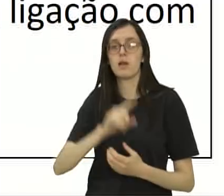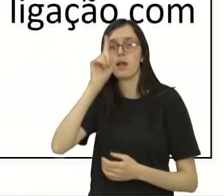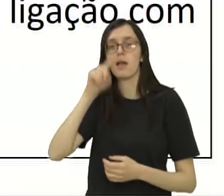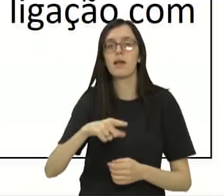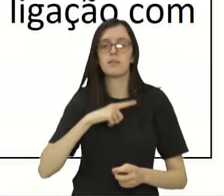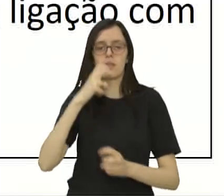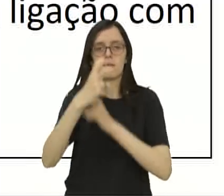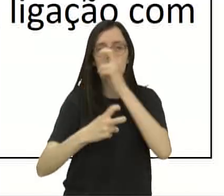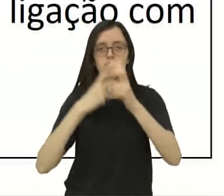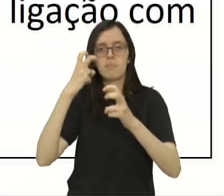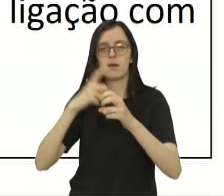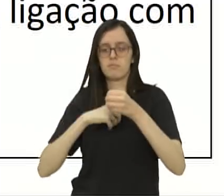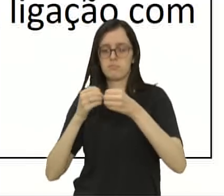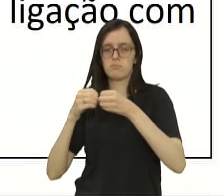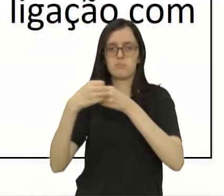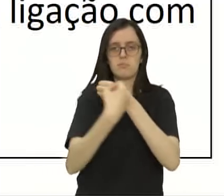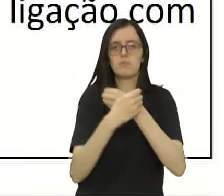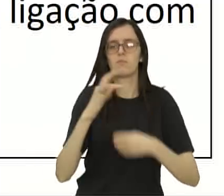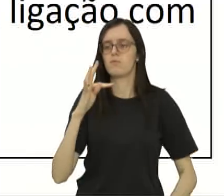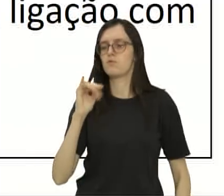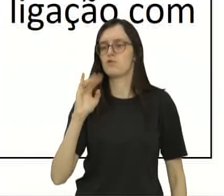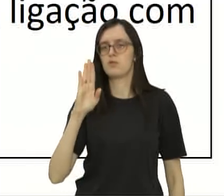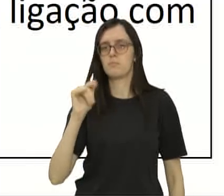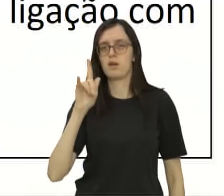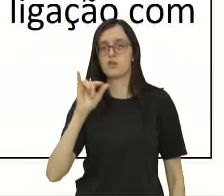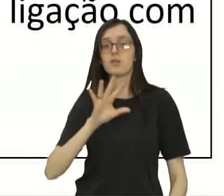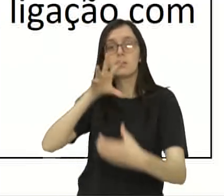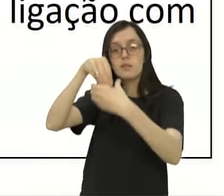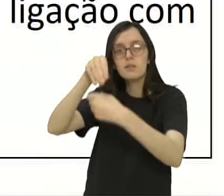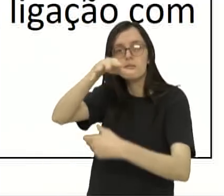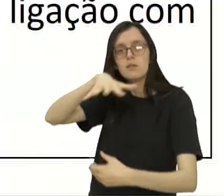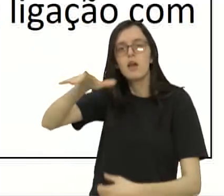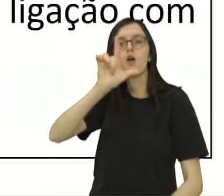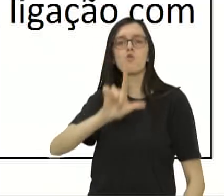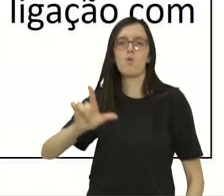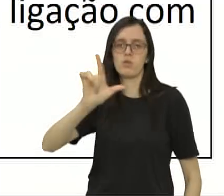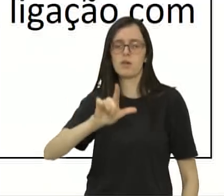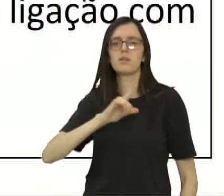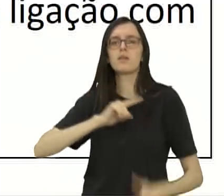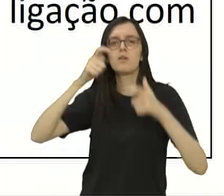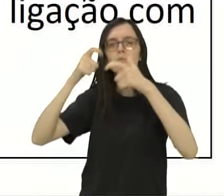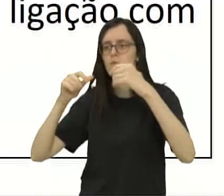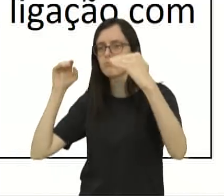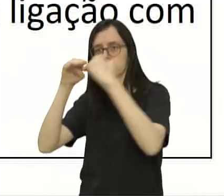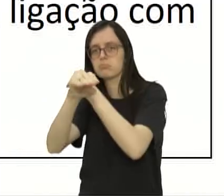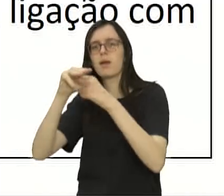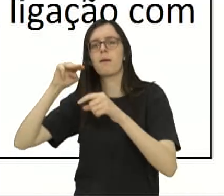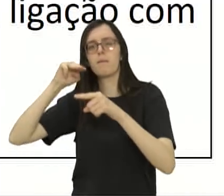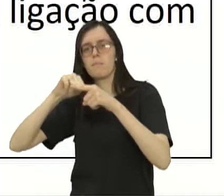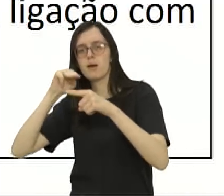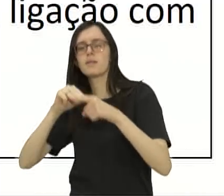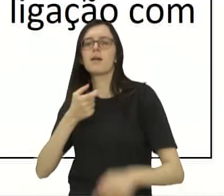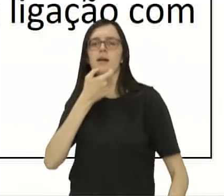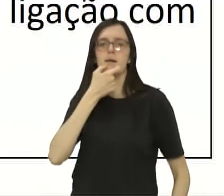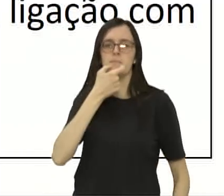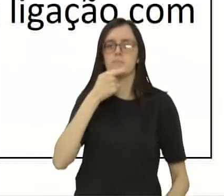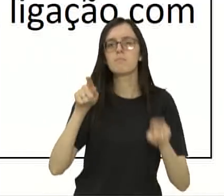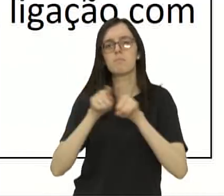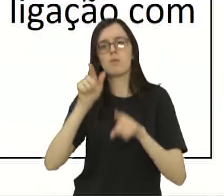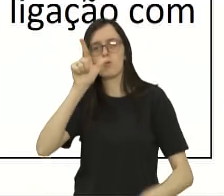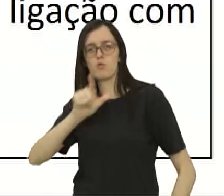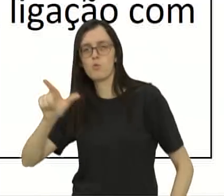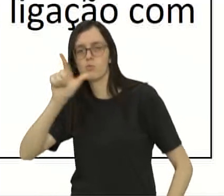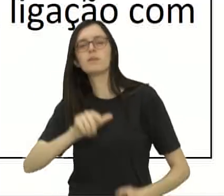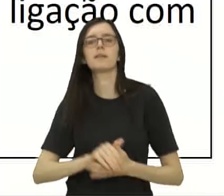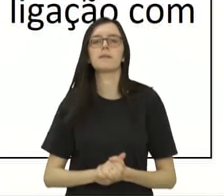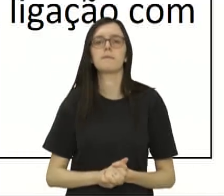Parque Metropolitano do Tibagi, na região de Londrina, os contornos rodoviários de Maringá, Apucarana e Londrina,